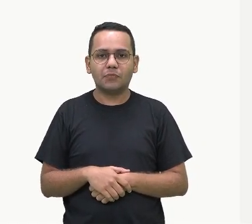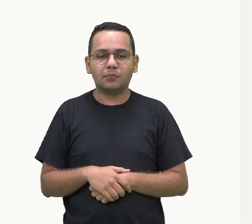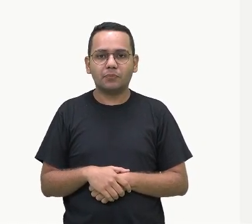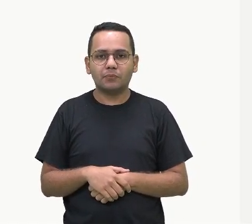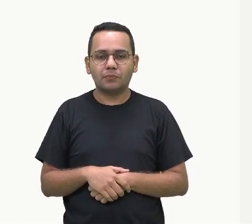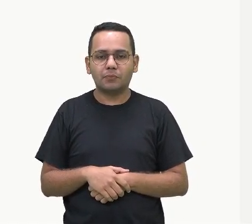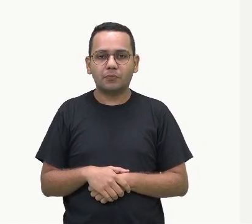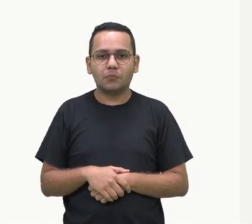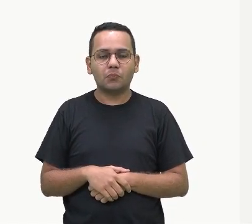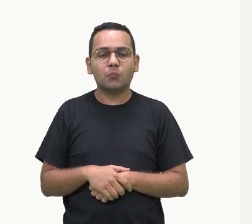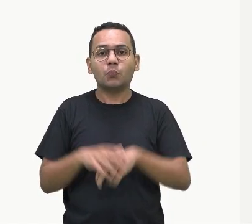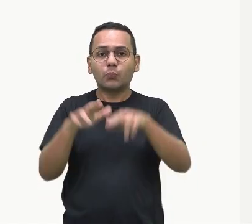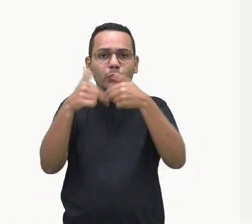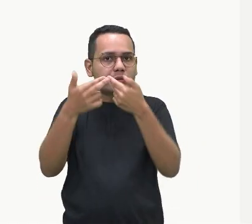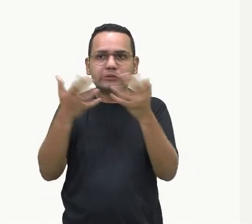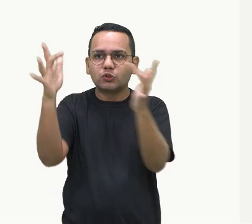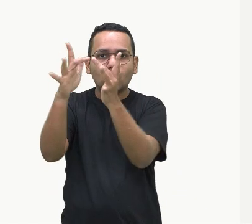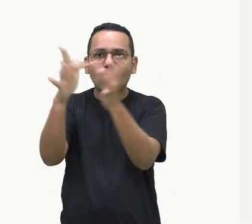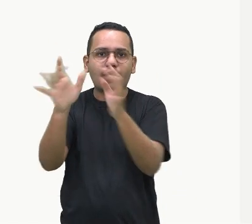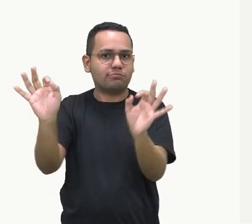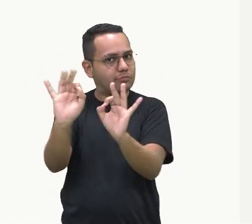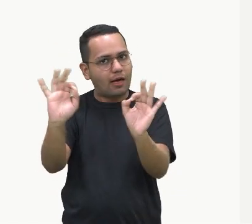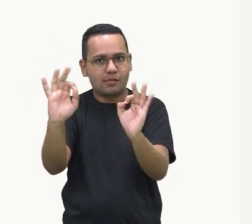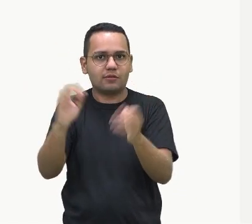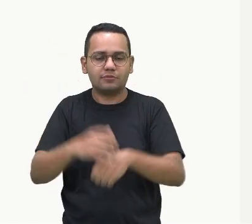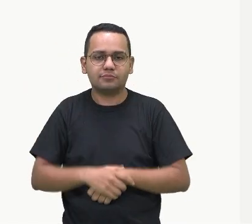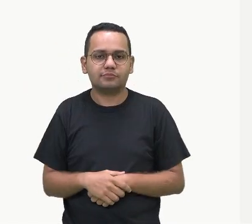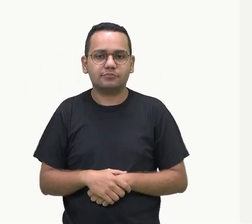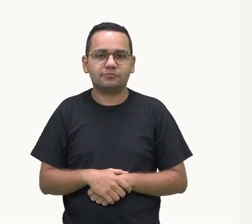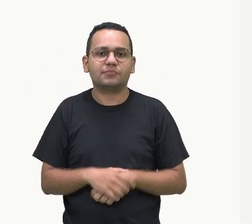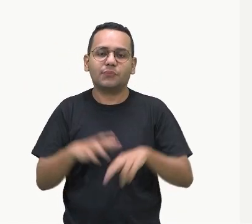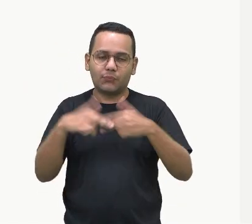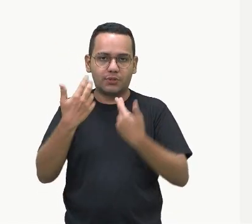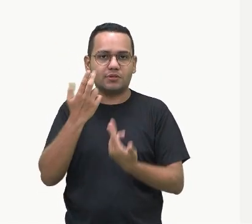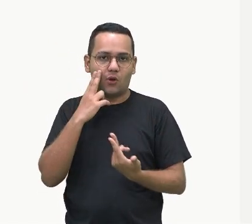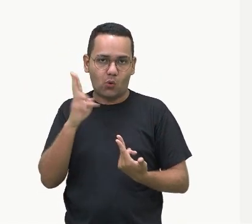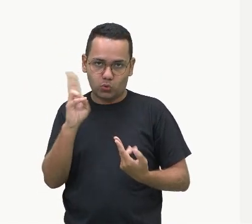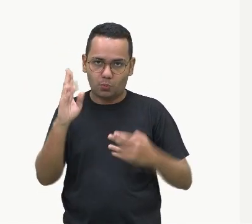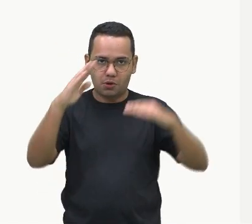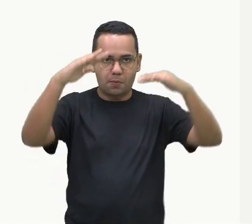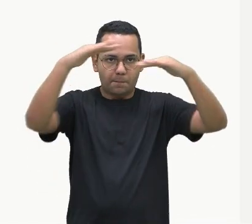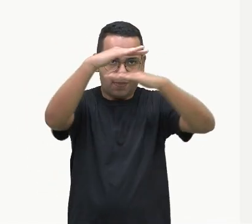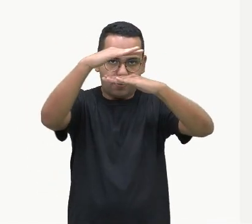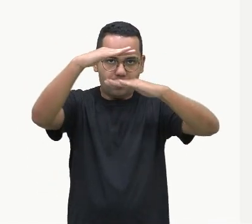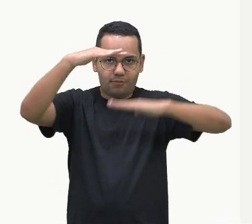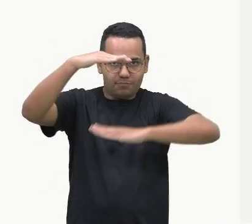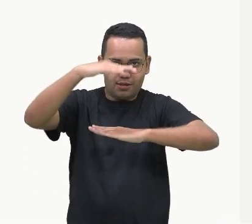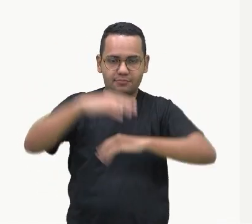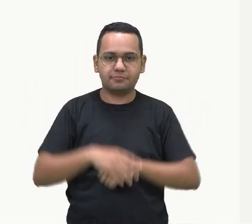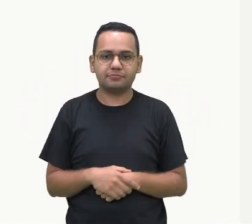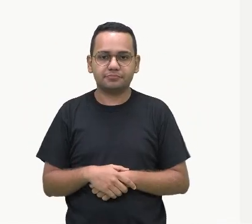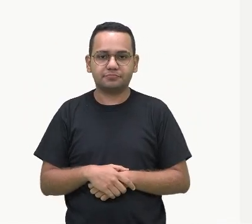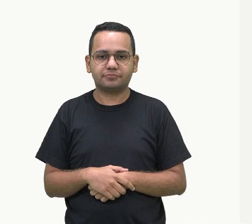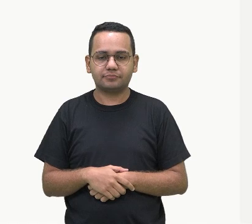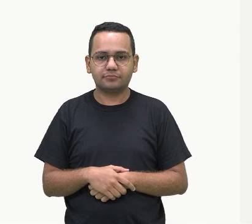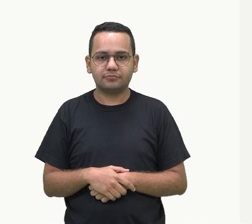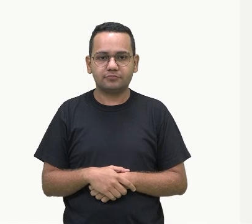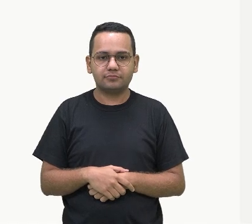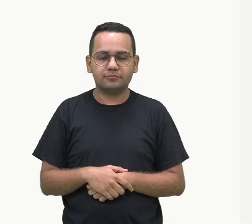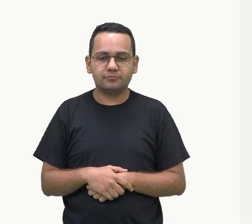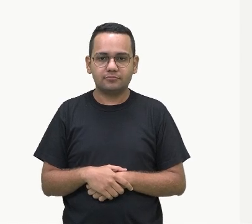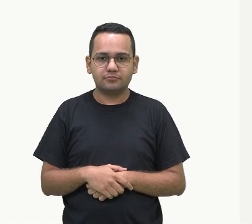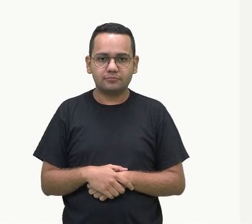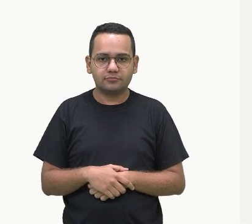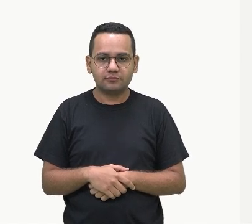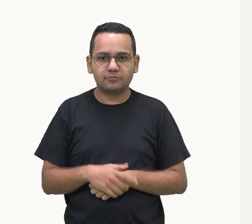momento nenhum, tudo bem? Então, isso aqui é um feixe de paralelas. Sobre duas, olha